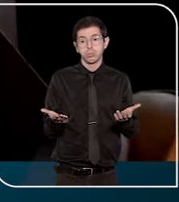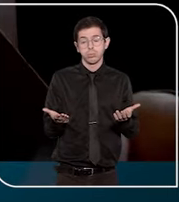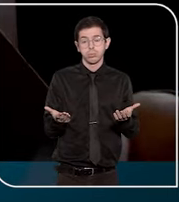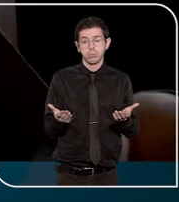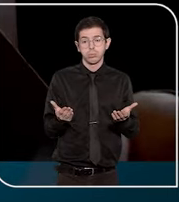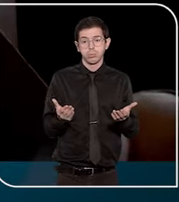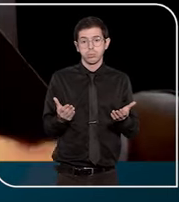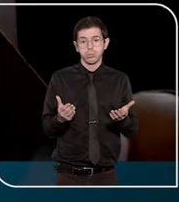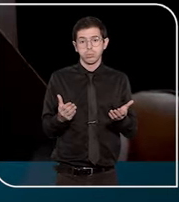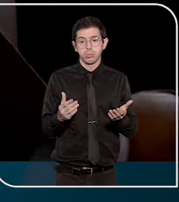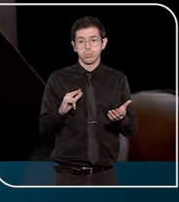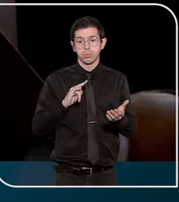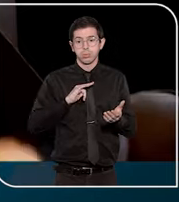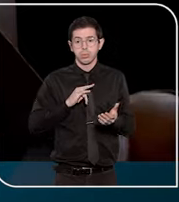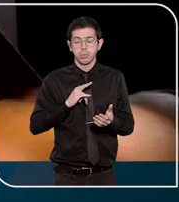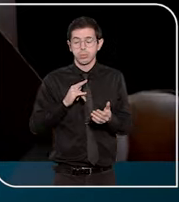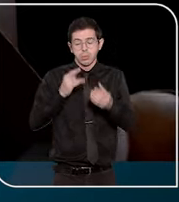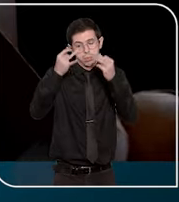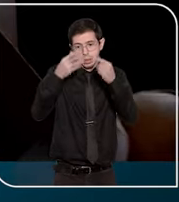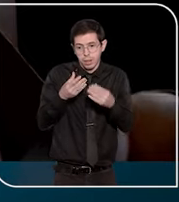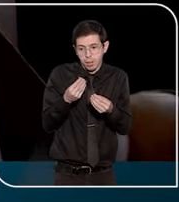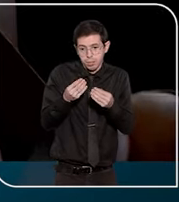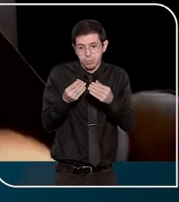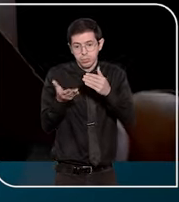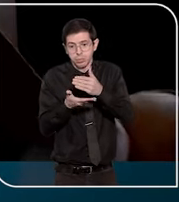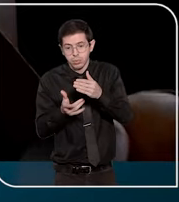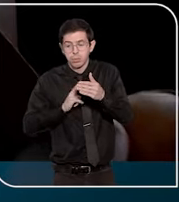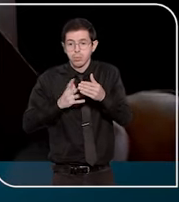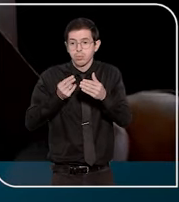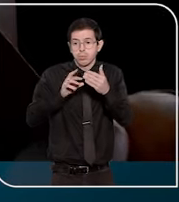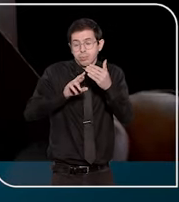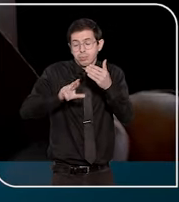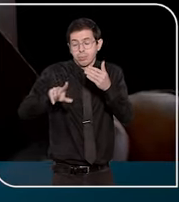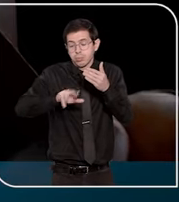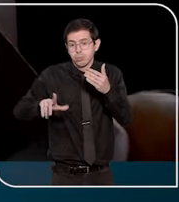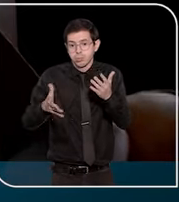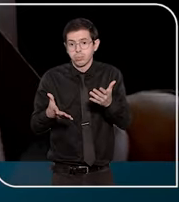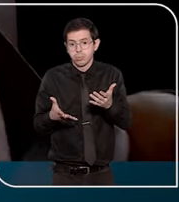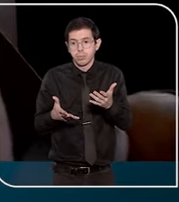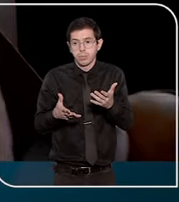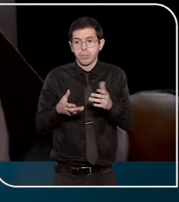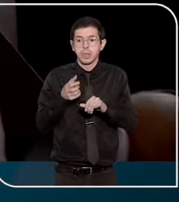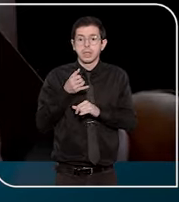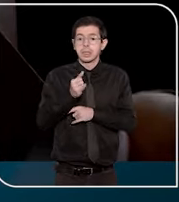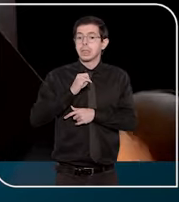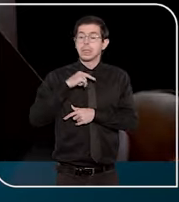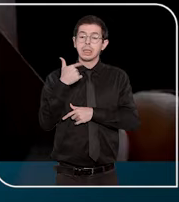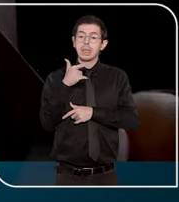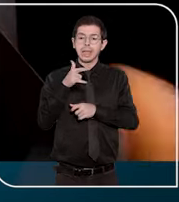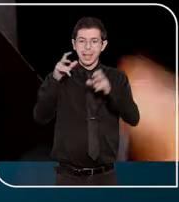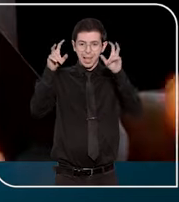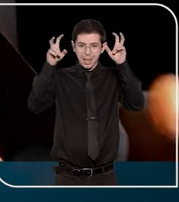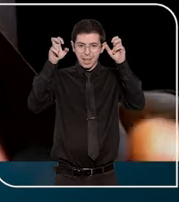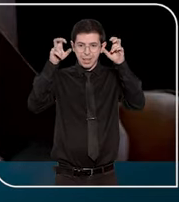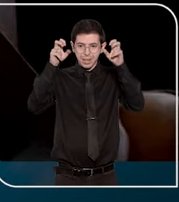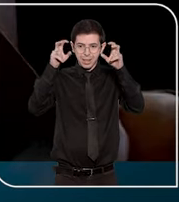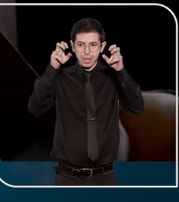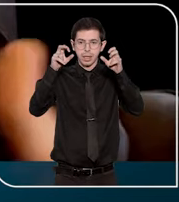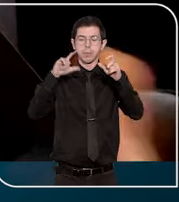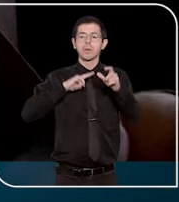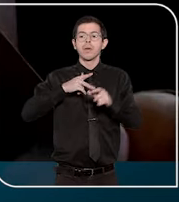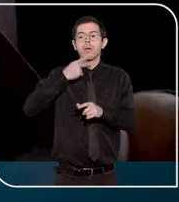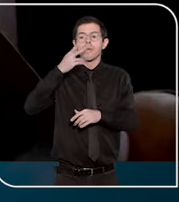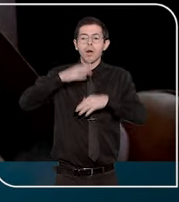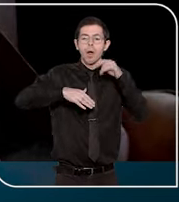muito gerais, sem entrar aqui nas minúcias dos casos que não são tão corriqueiros, se não houver um tema que abarca aquela